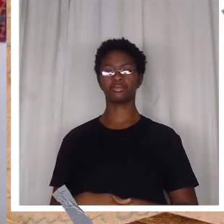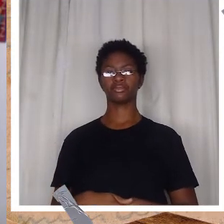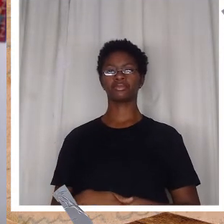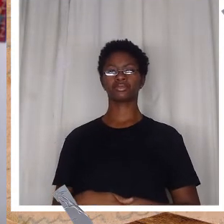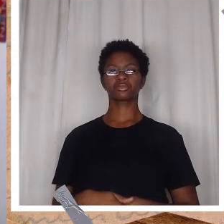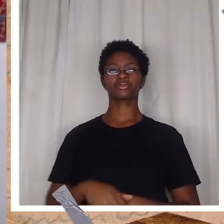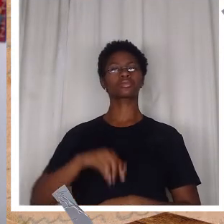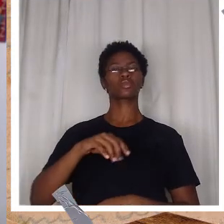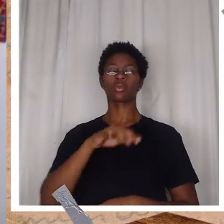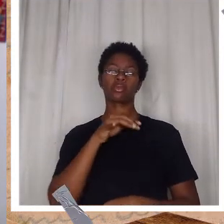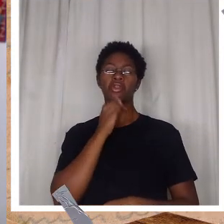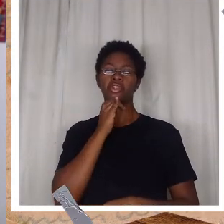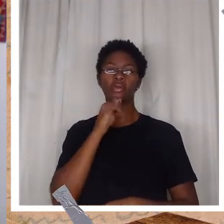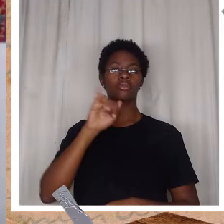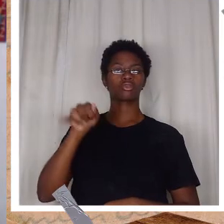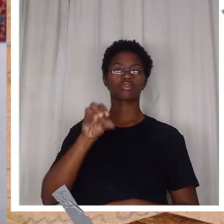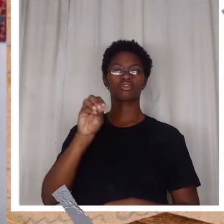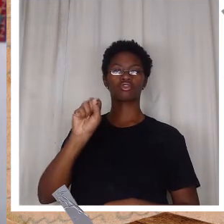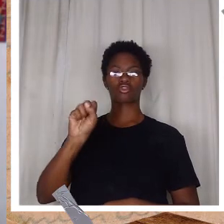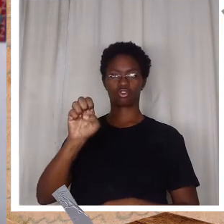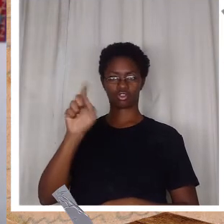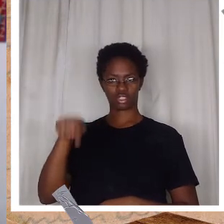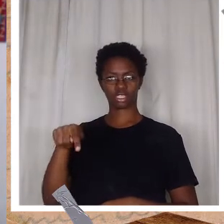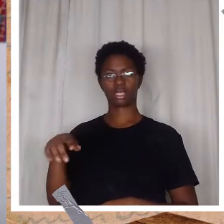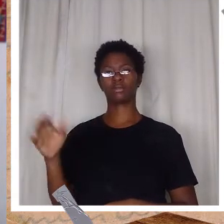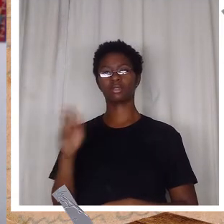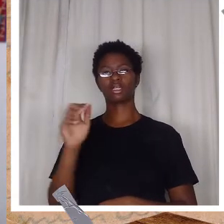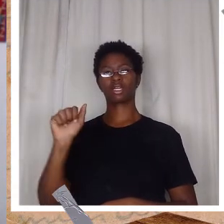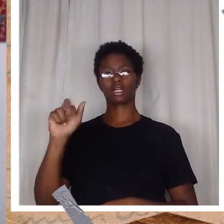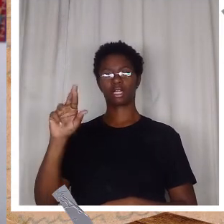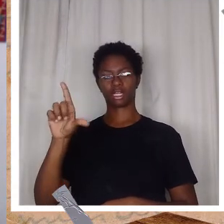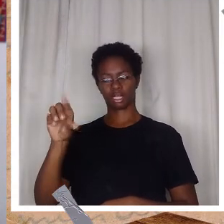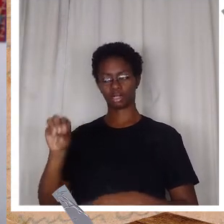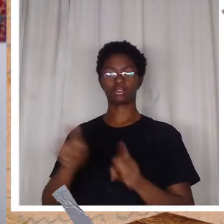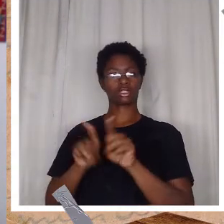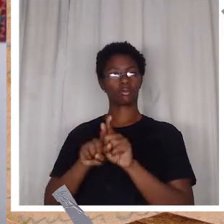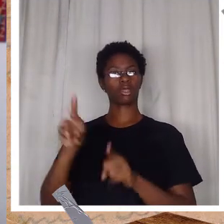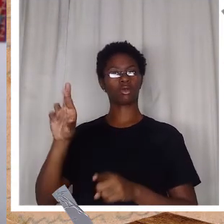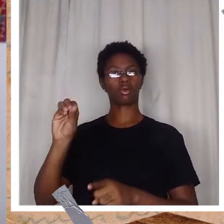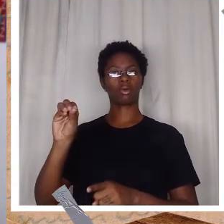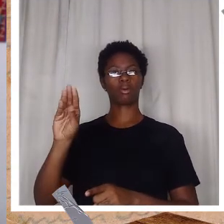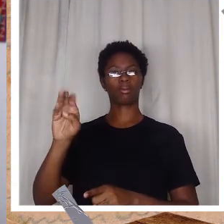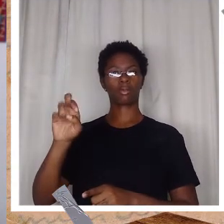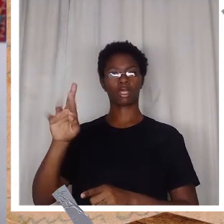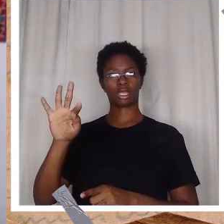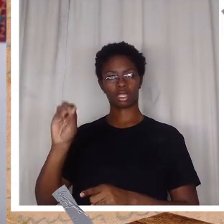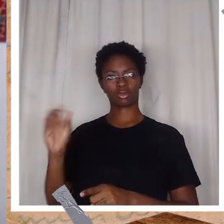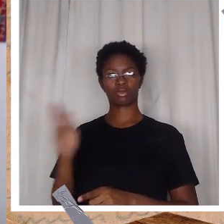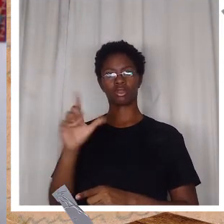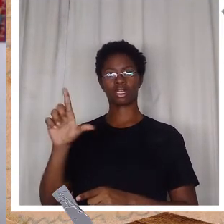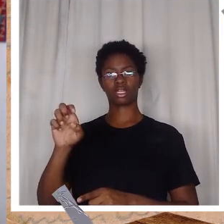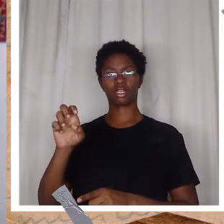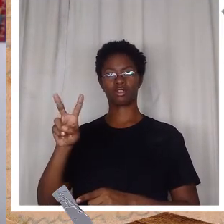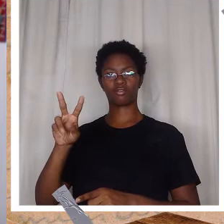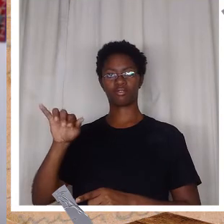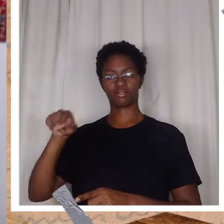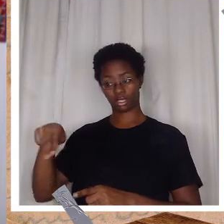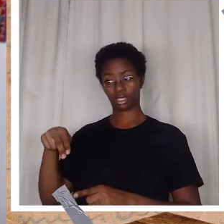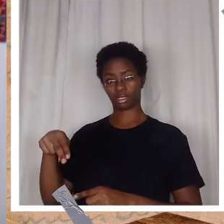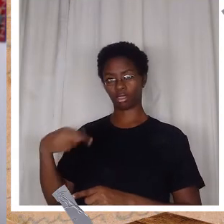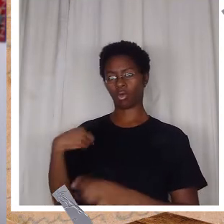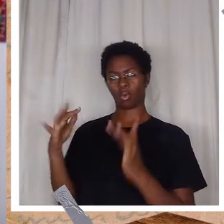o José Carlos Sebibon-Merri e o Roberto Levin, com quem eu tive muito contato à época. A história da Carolina